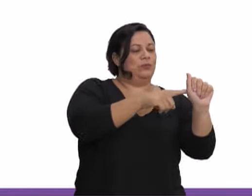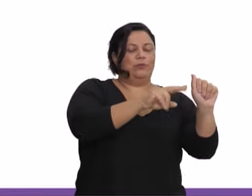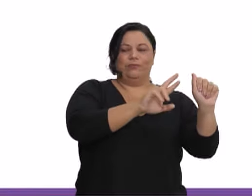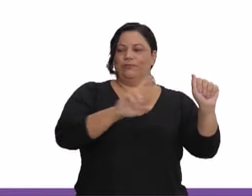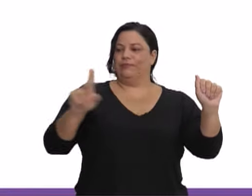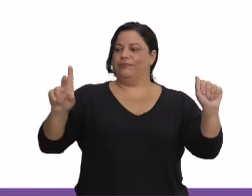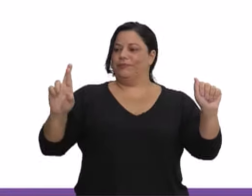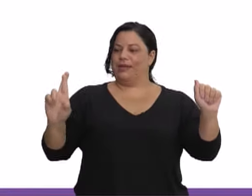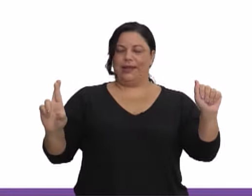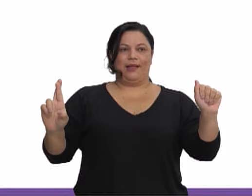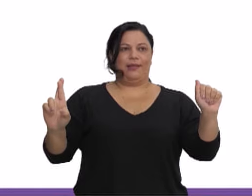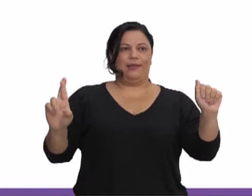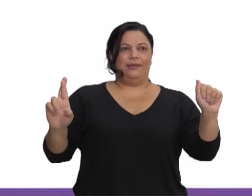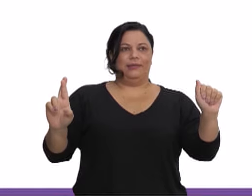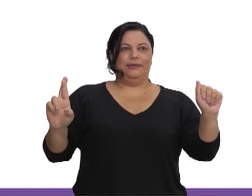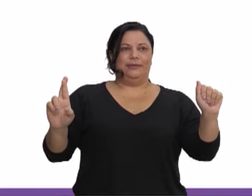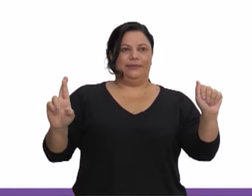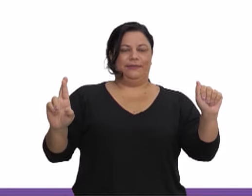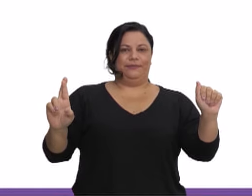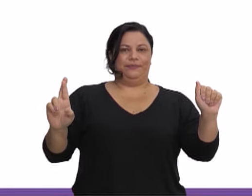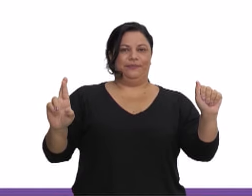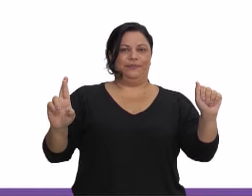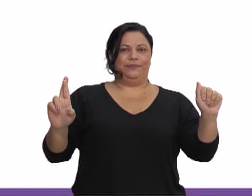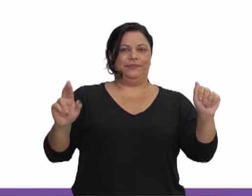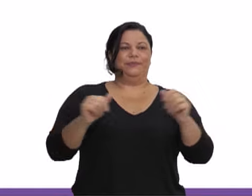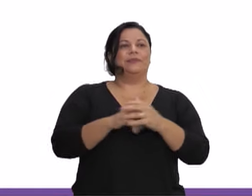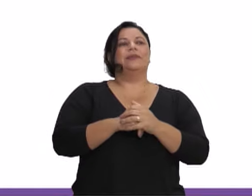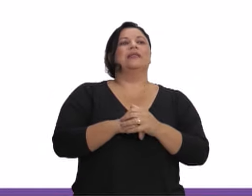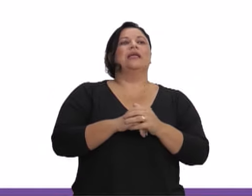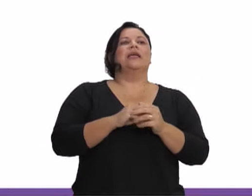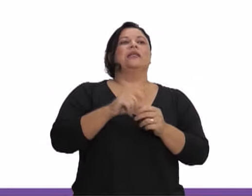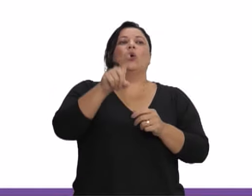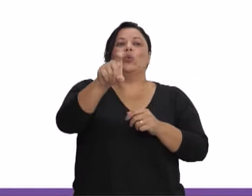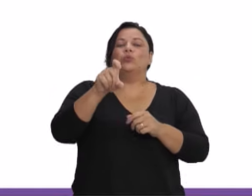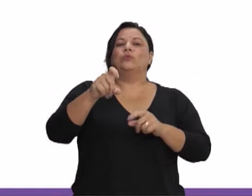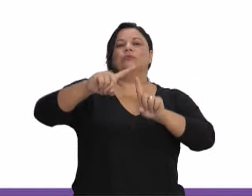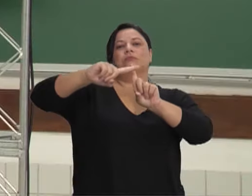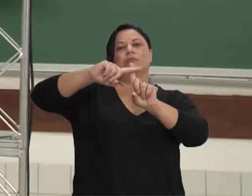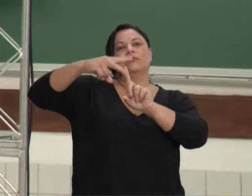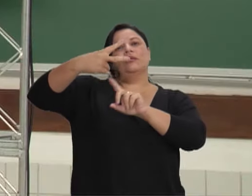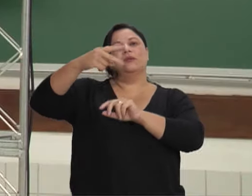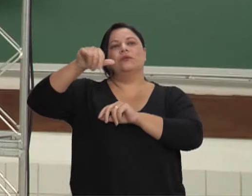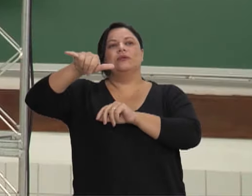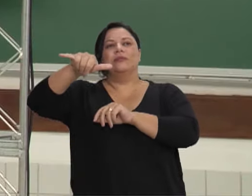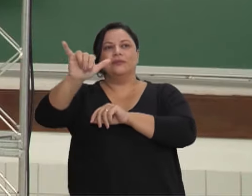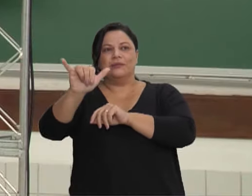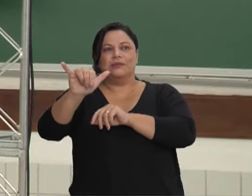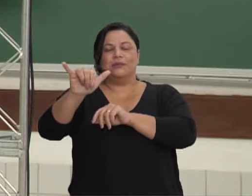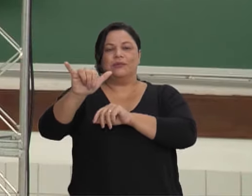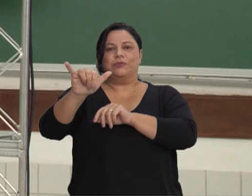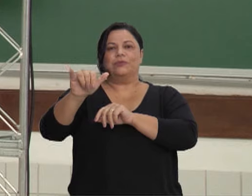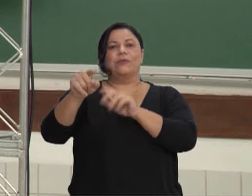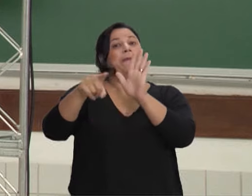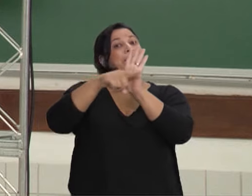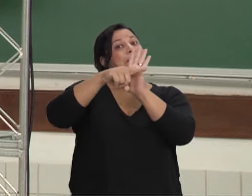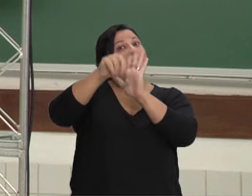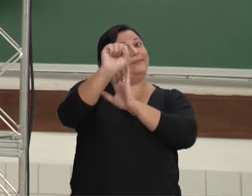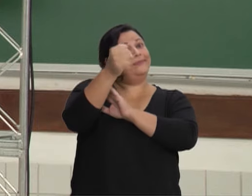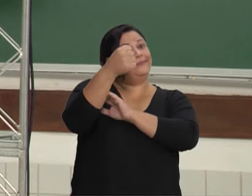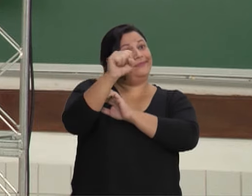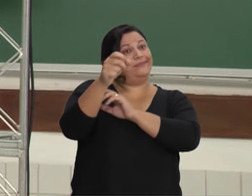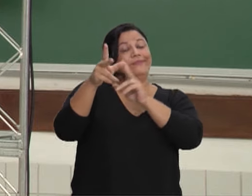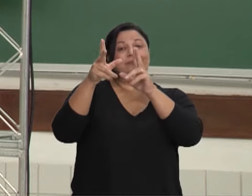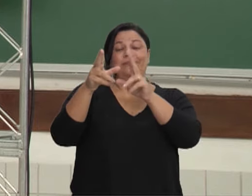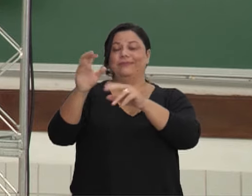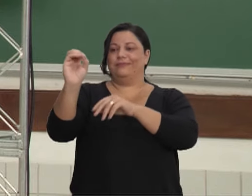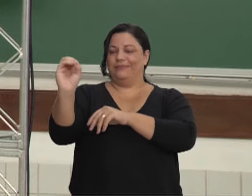x mais 2y menos 8 igual a zero. A gente vai ver lá passo a passo. Por quê? Se eu tenho um ponto e uma